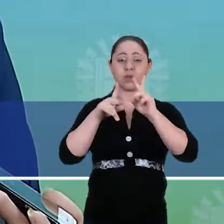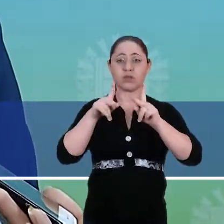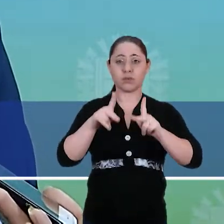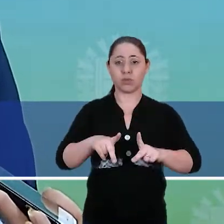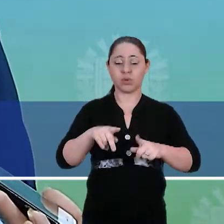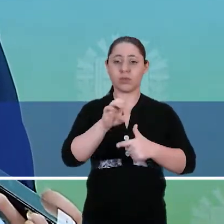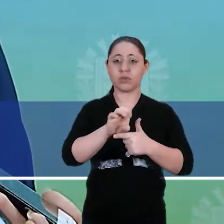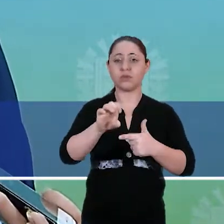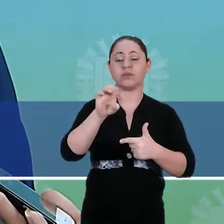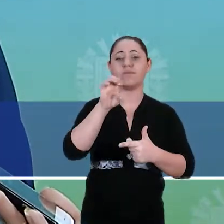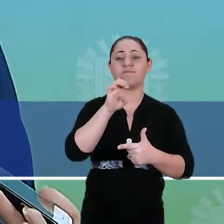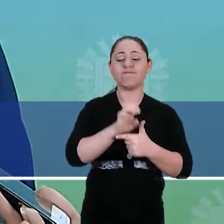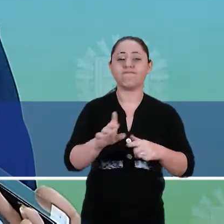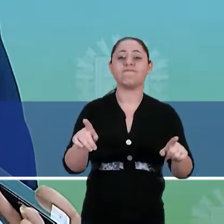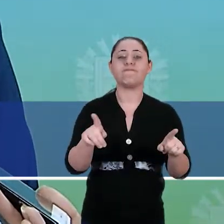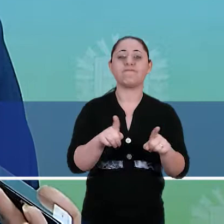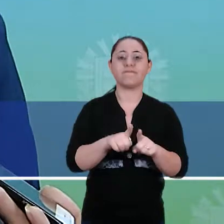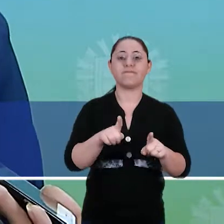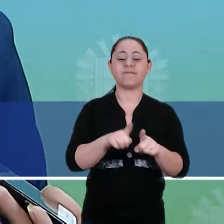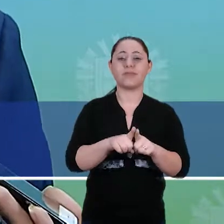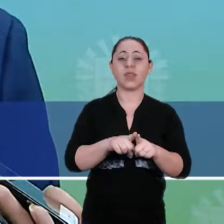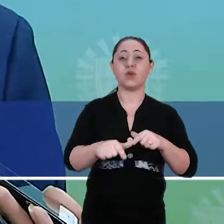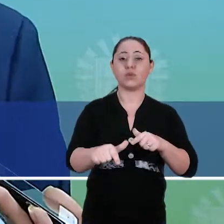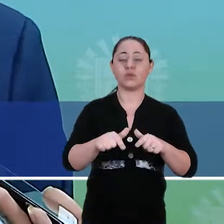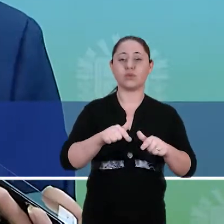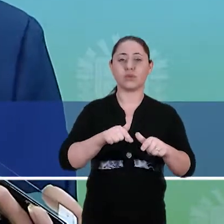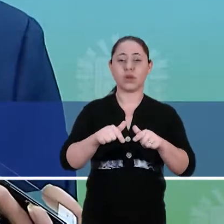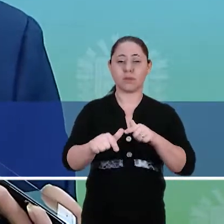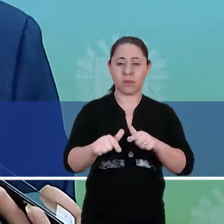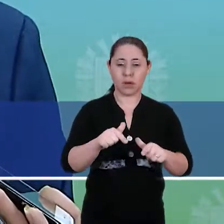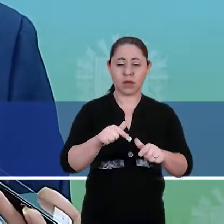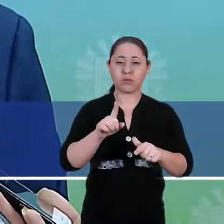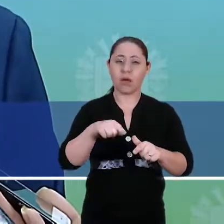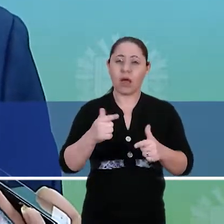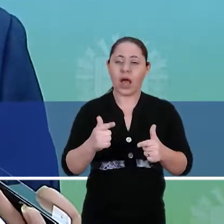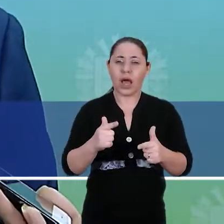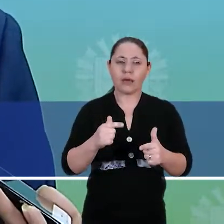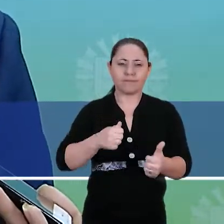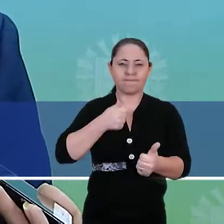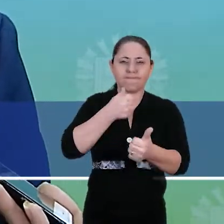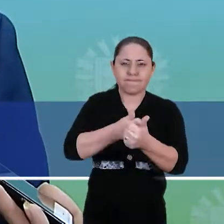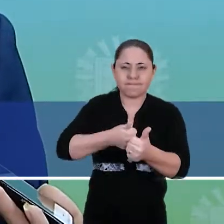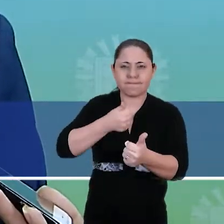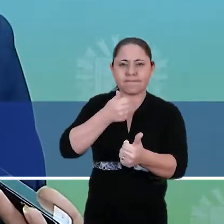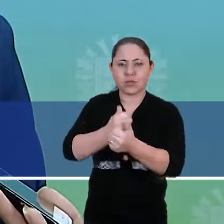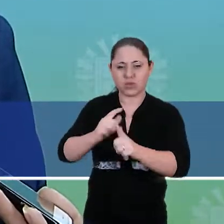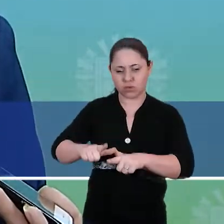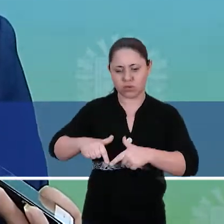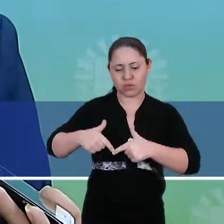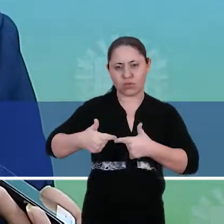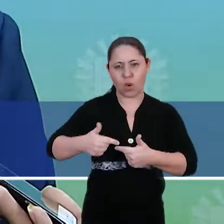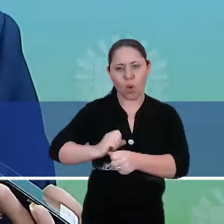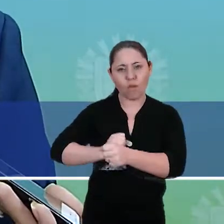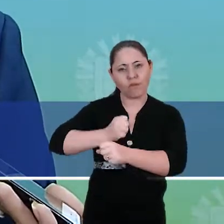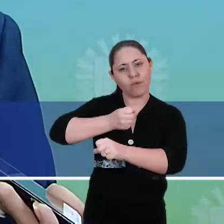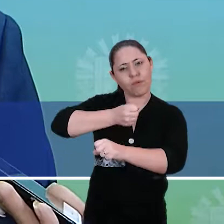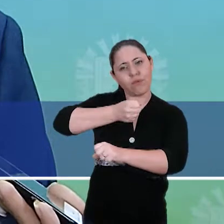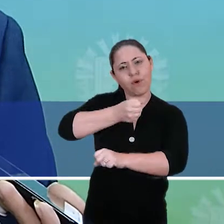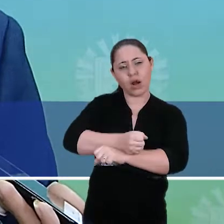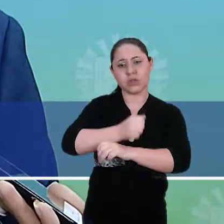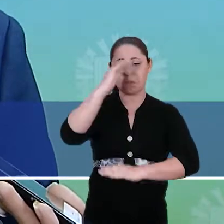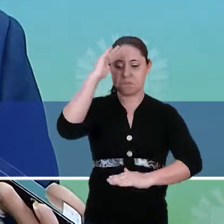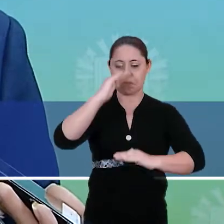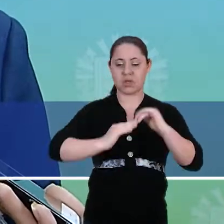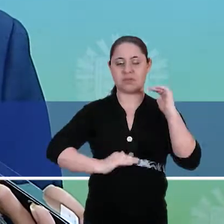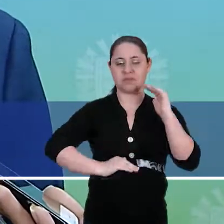segurança pública do nosso Estado e que também com seus trabalhos, com suas determinações, com